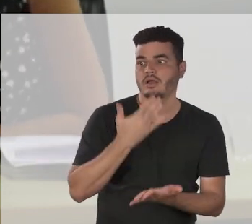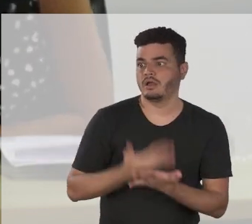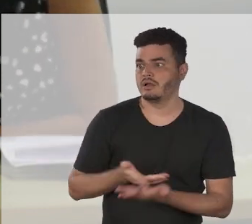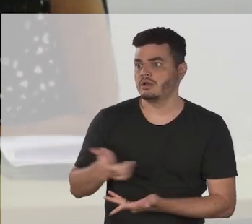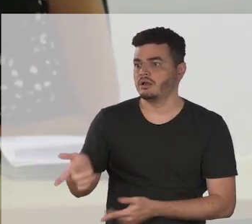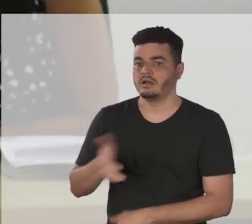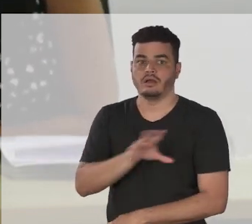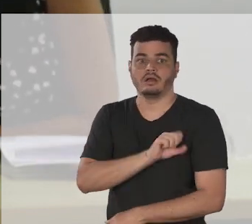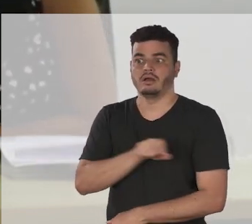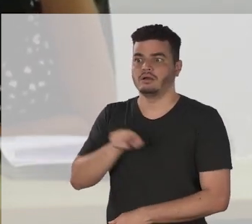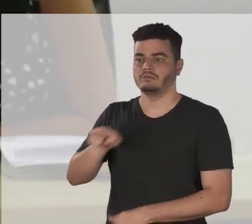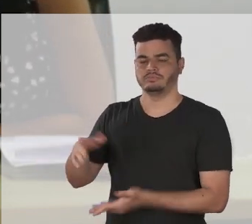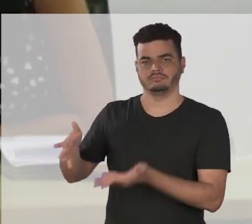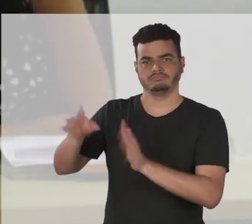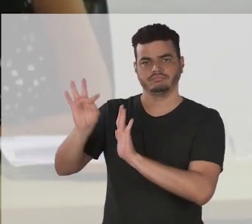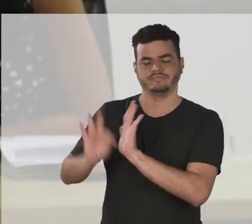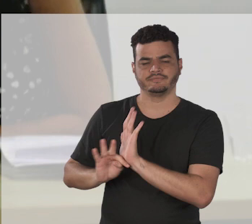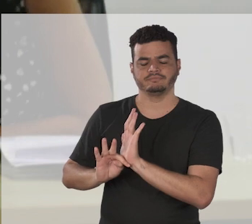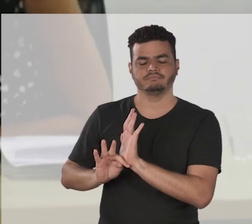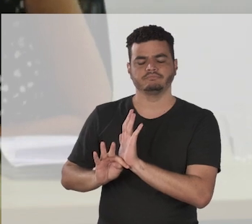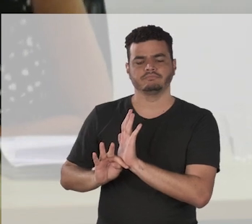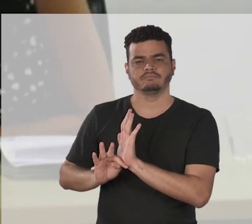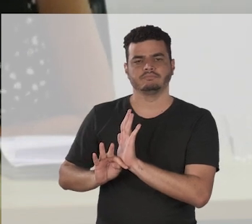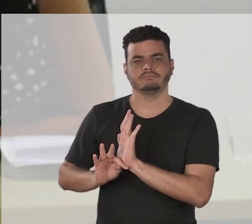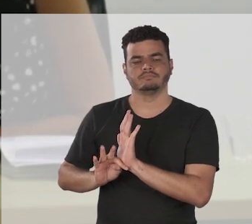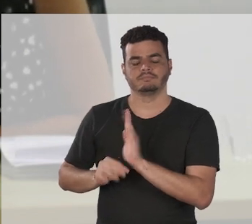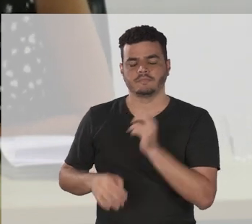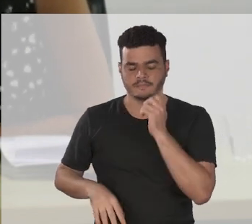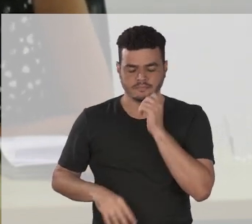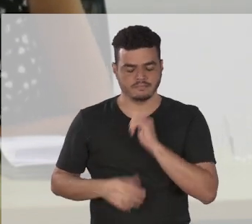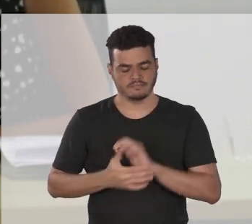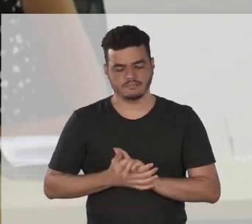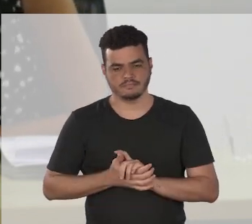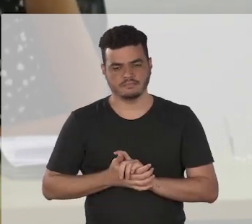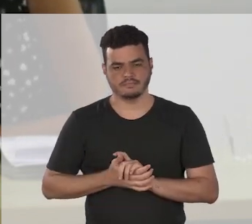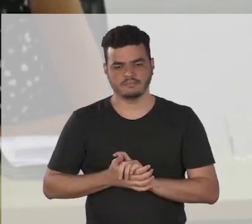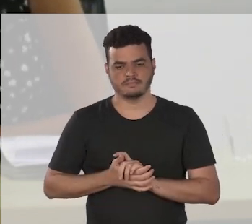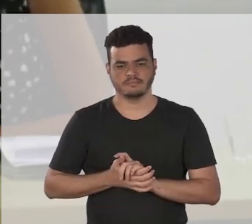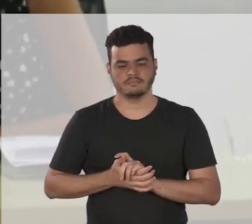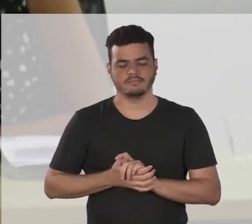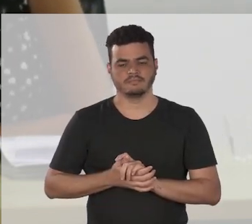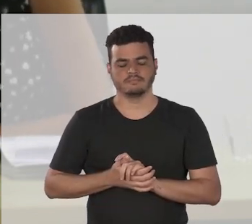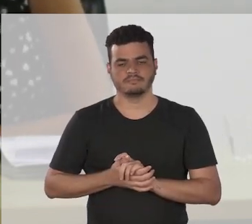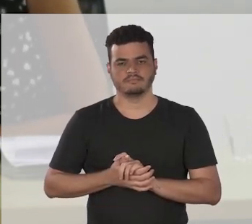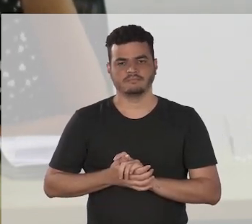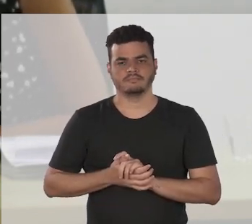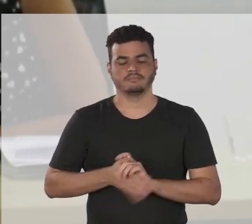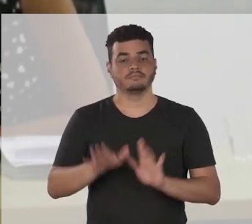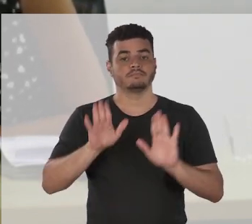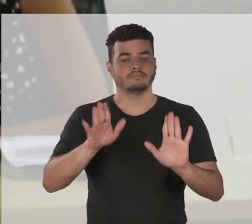né? Amaram tanto esse conto, não me lembro o nome agora, depois é do telefone.